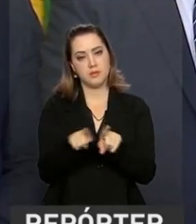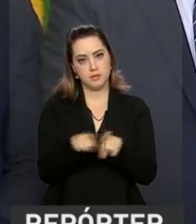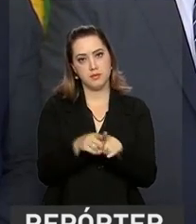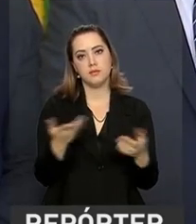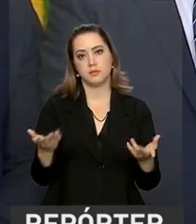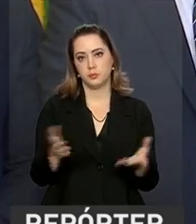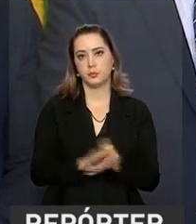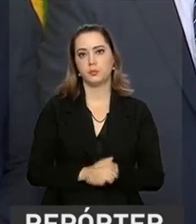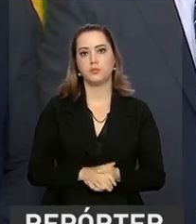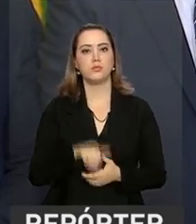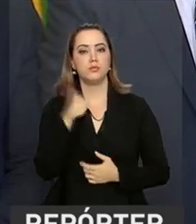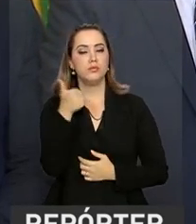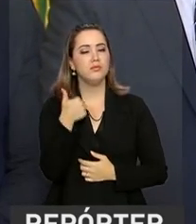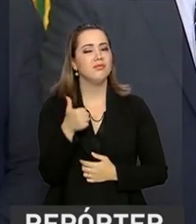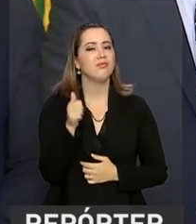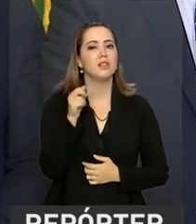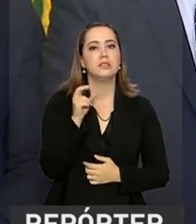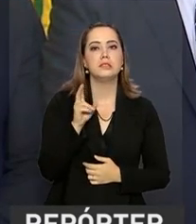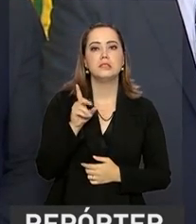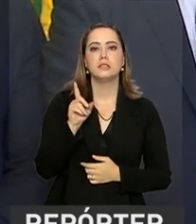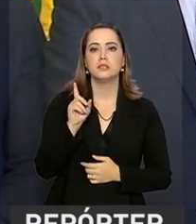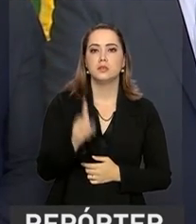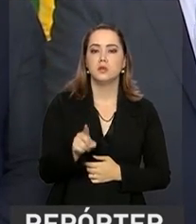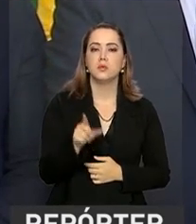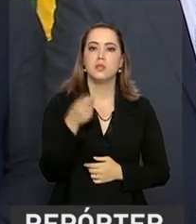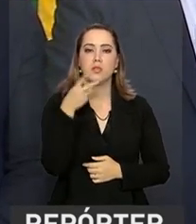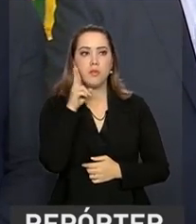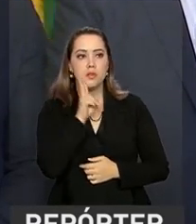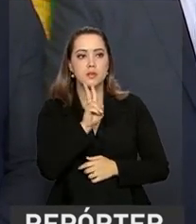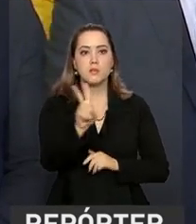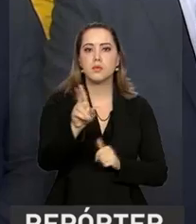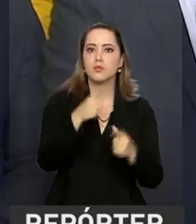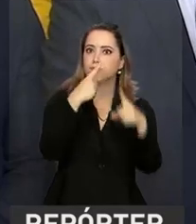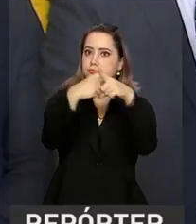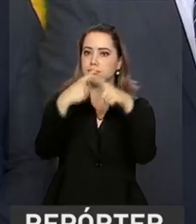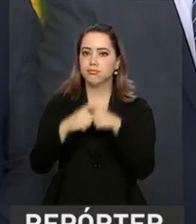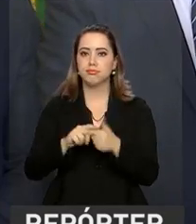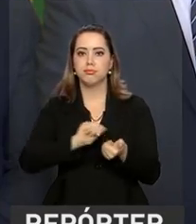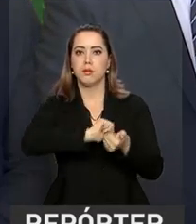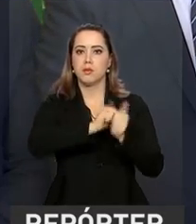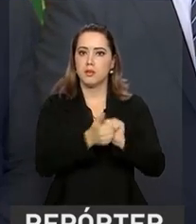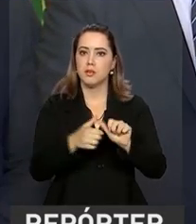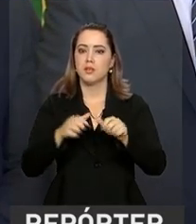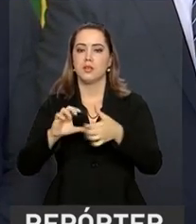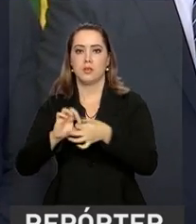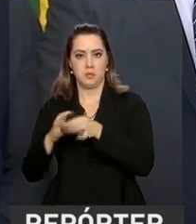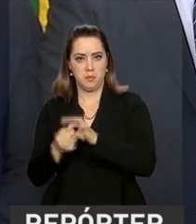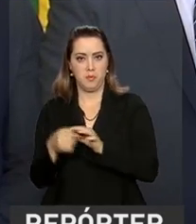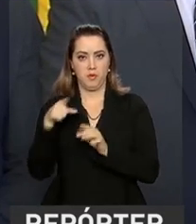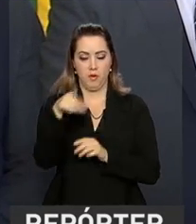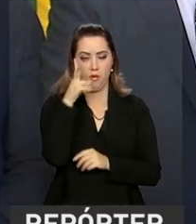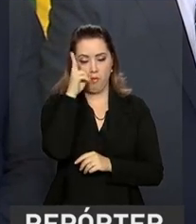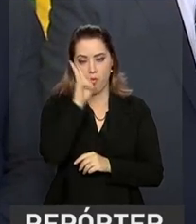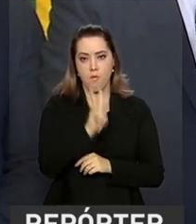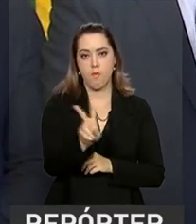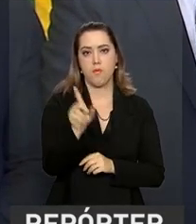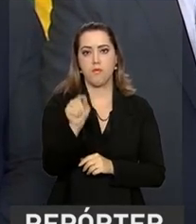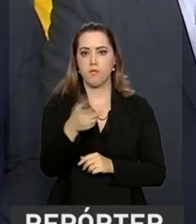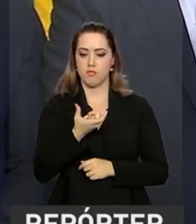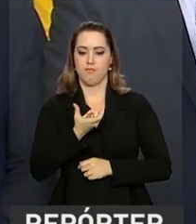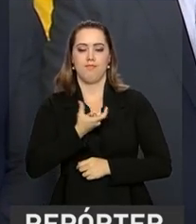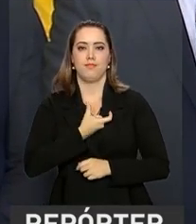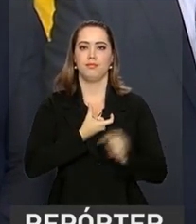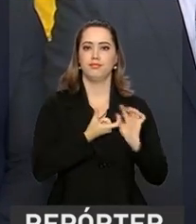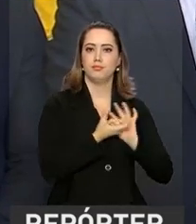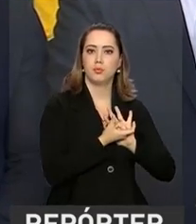Brasil, em primeiro lugar, por meio dos seus atletas. Ou seja, cada medalha que nós ganharmos, que nós exibirmos, nós